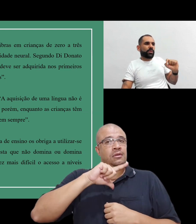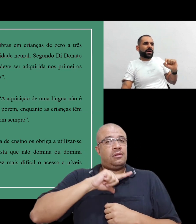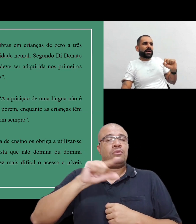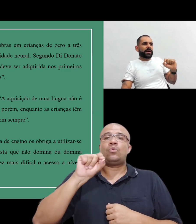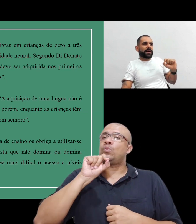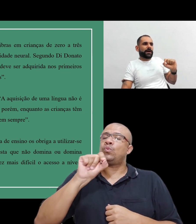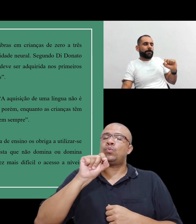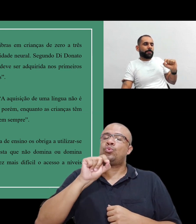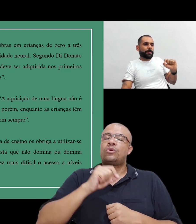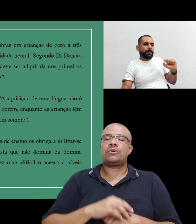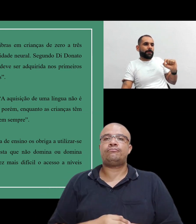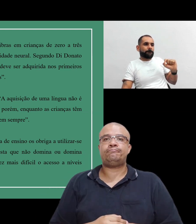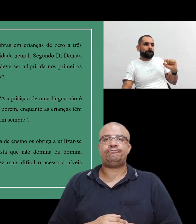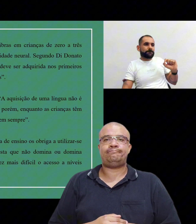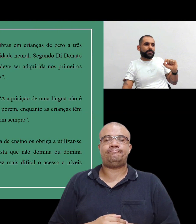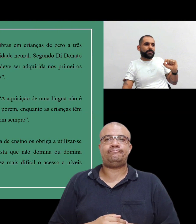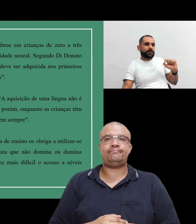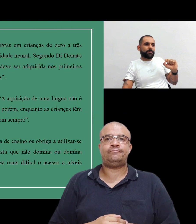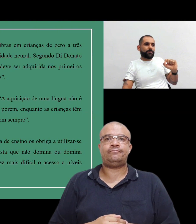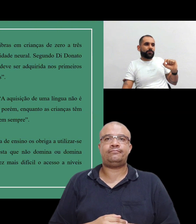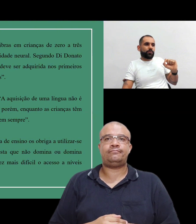tem